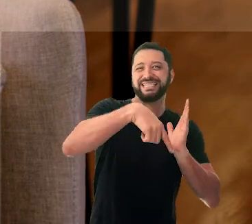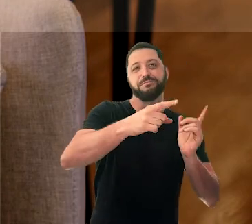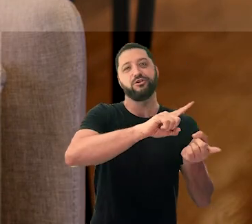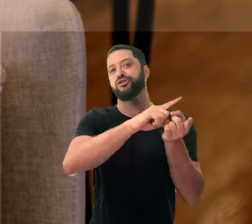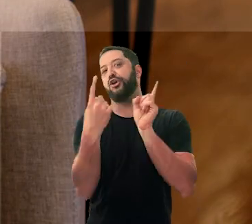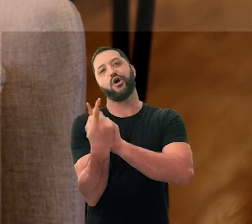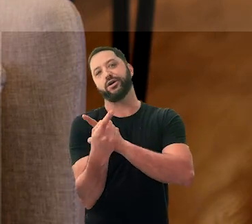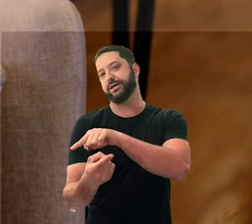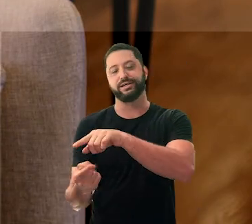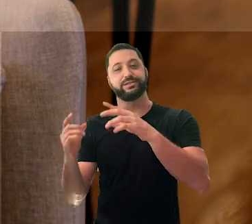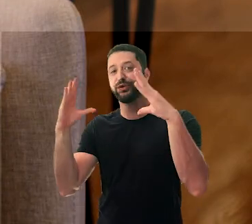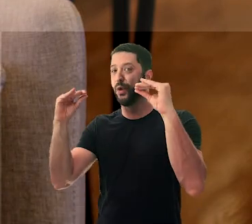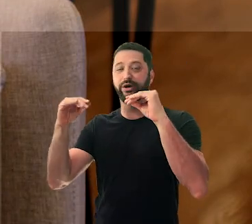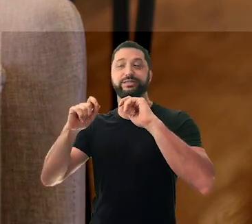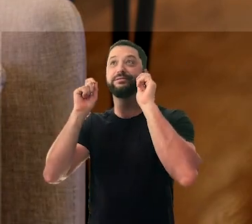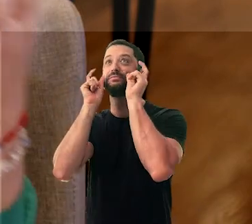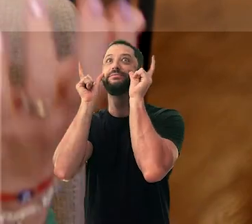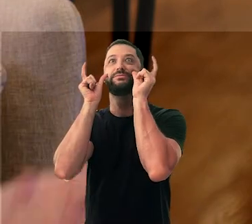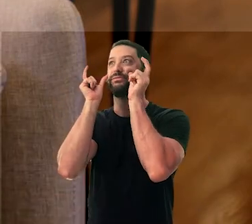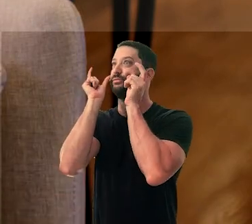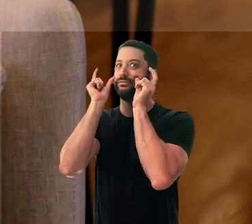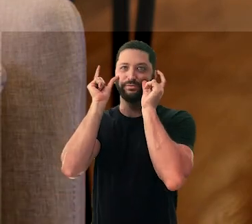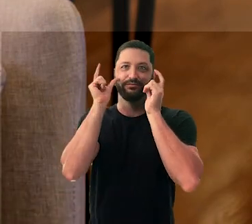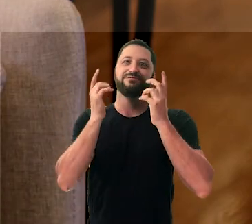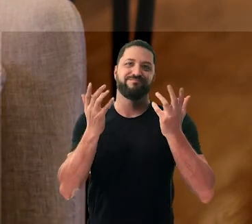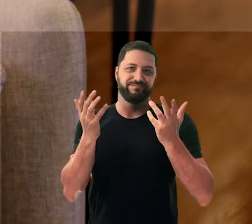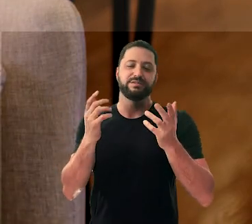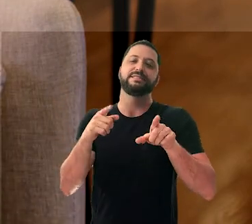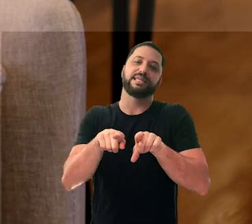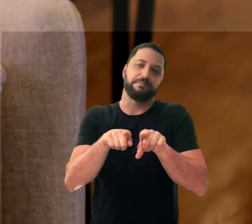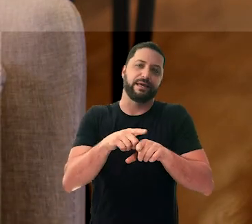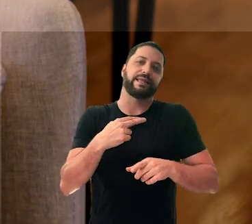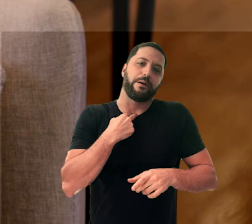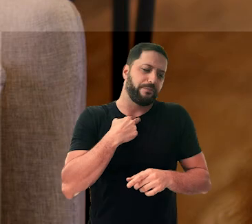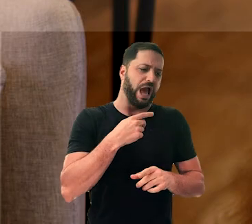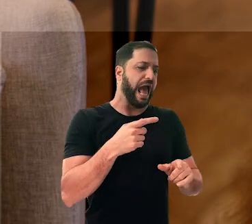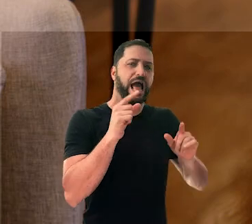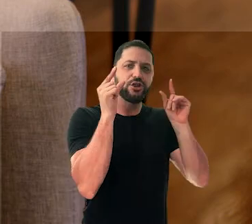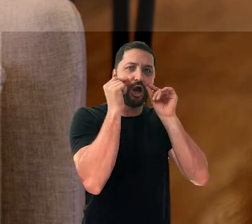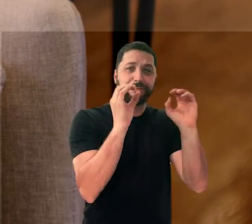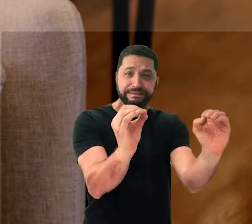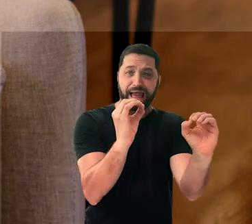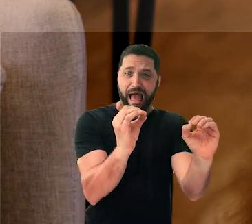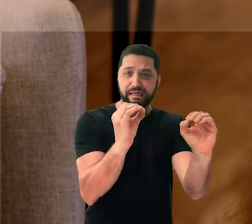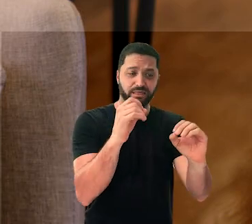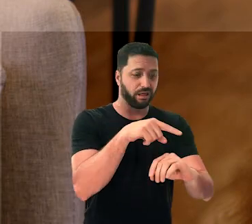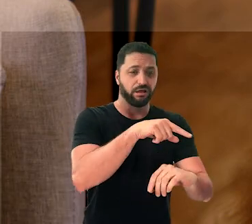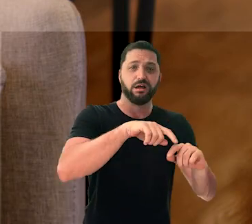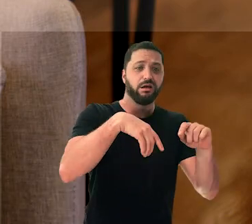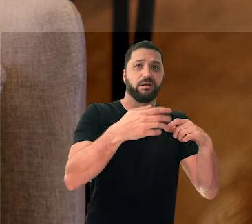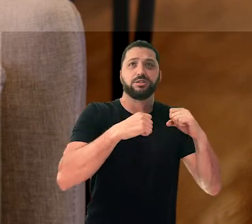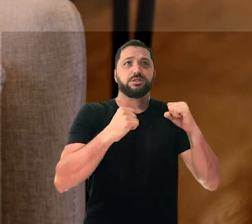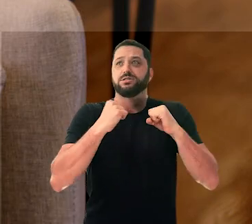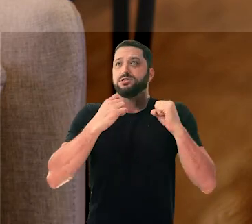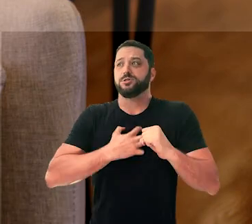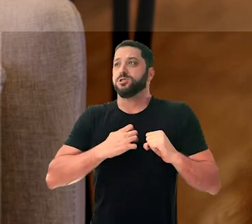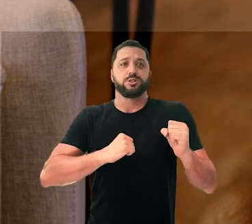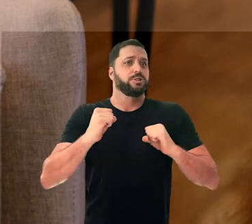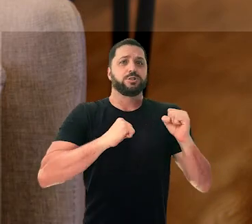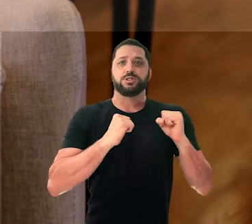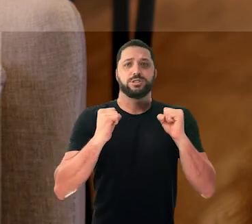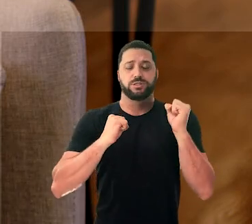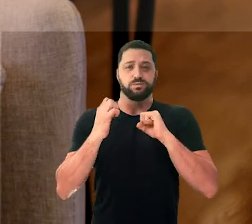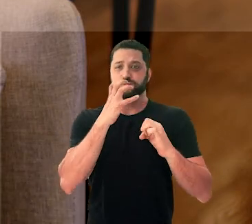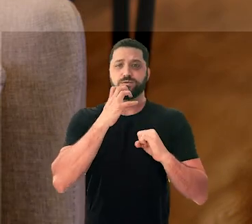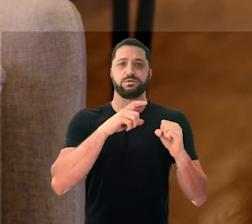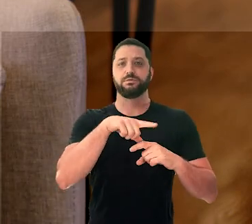de trocar o dia pela noite, nem de menos a ponto de deixá-la irritada, chorosa,